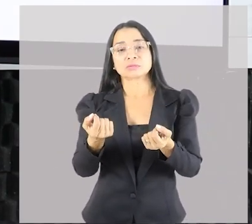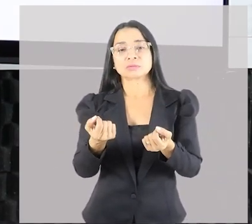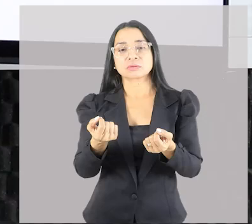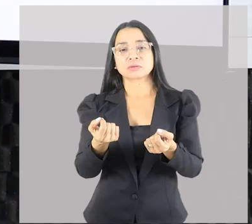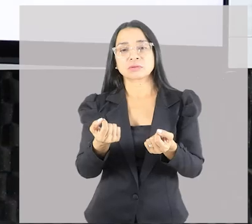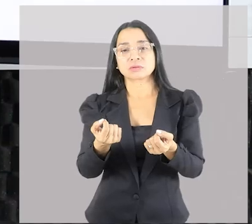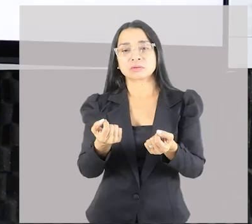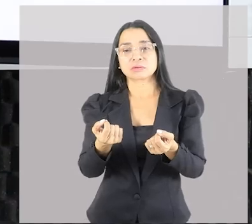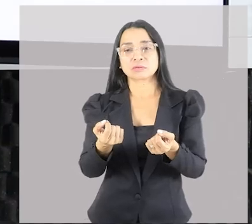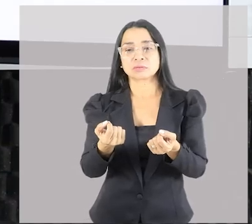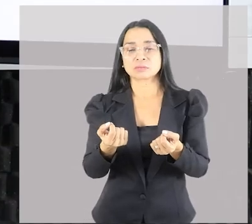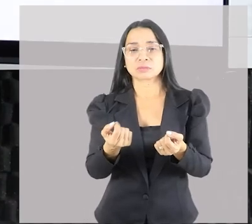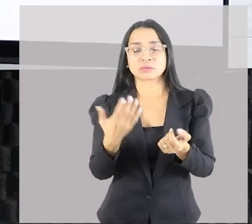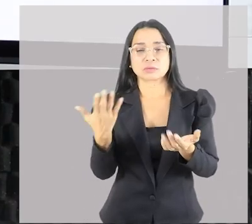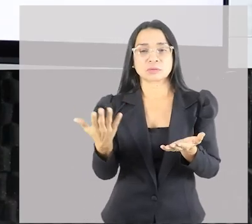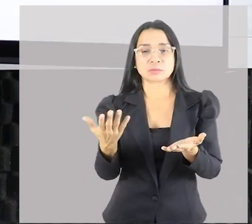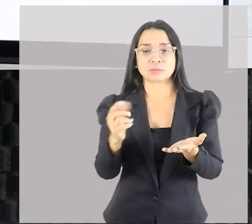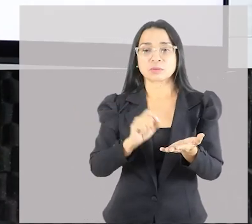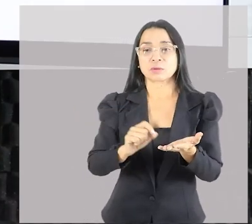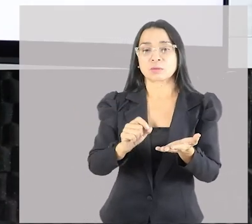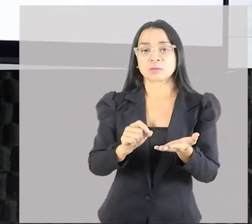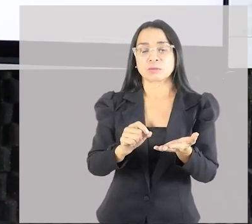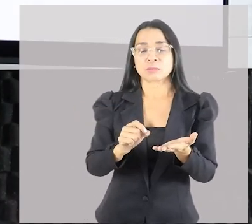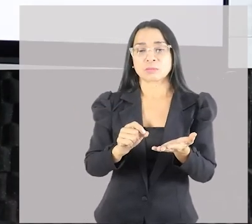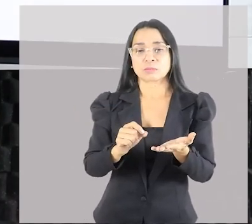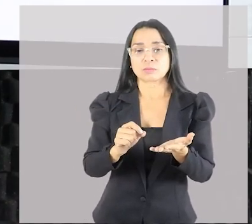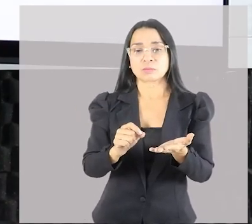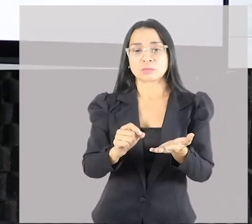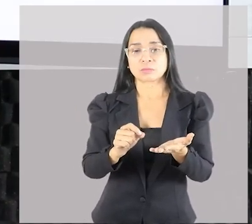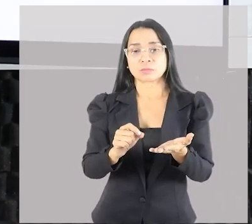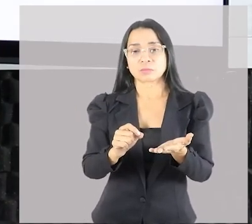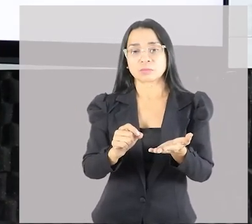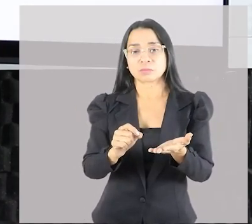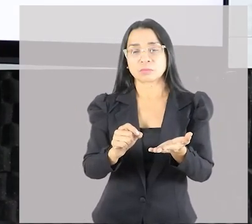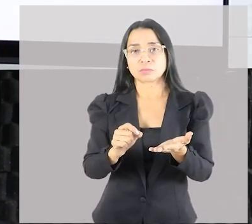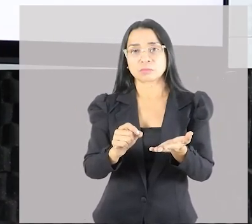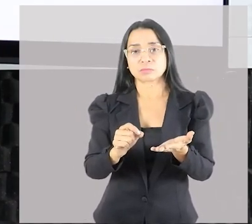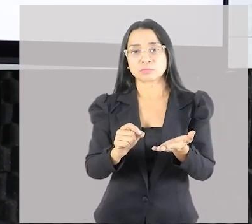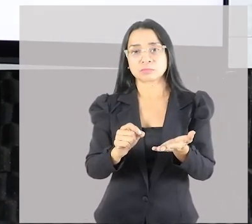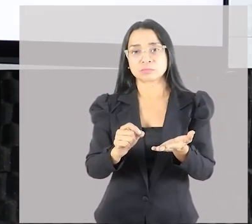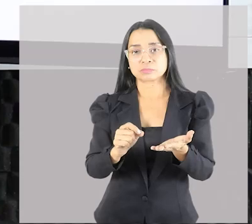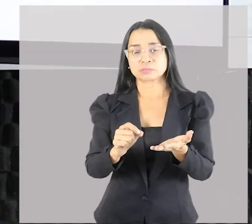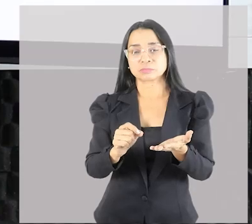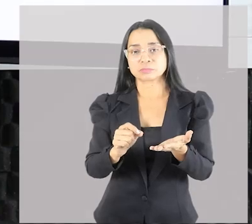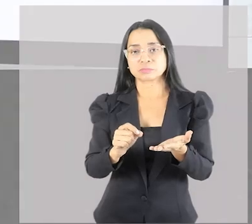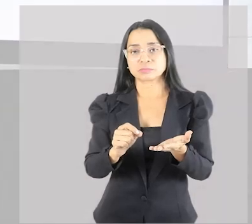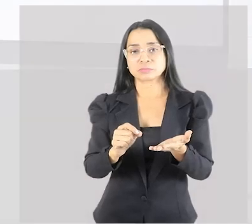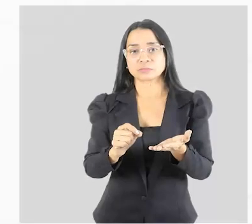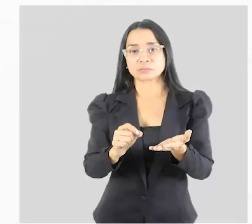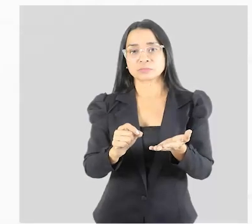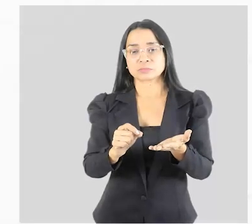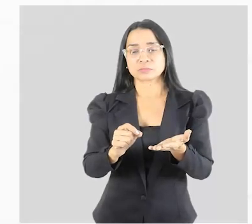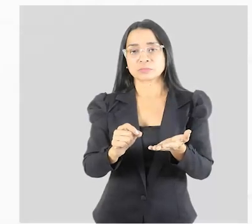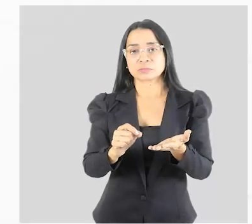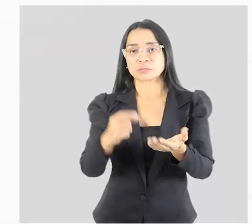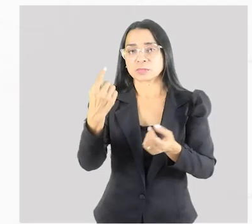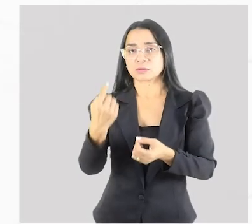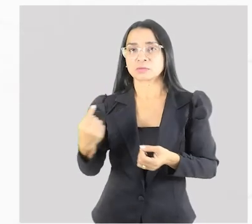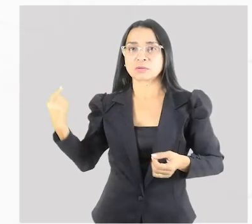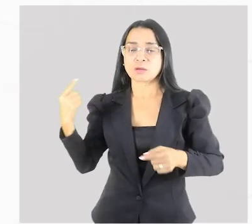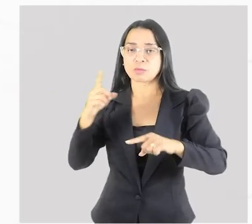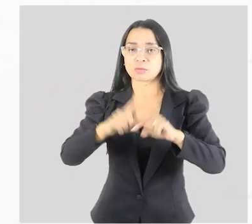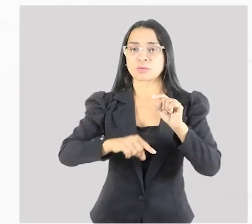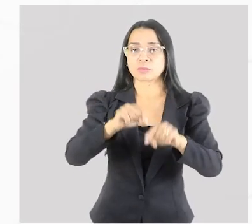de onças e maracás de metal complementam e completam o sistema percussivo. Então, estes aqui são os